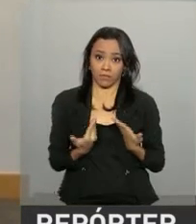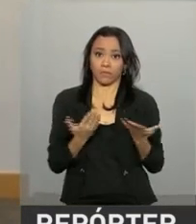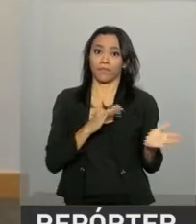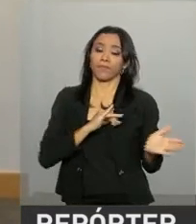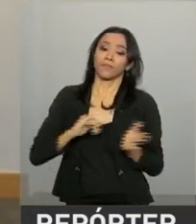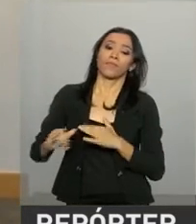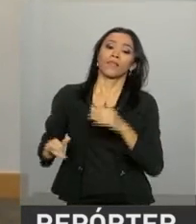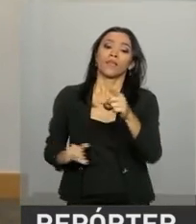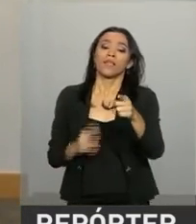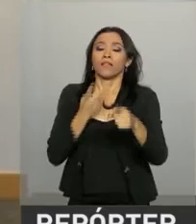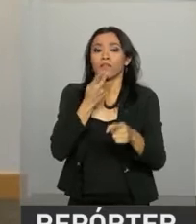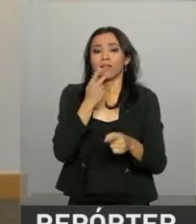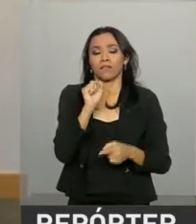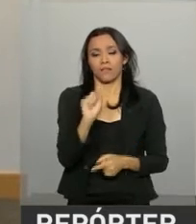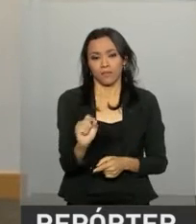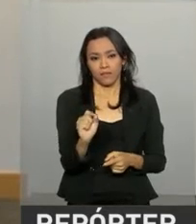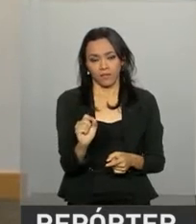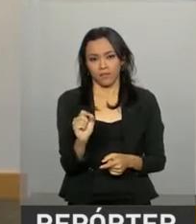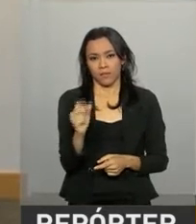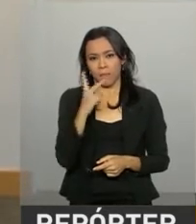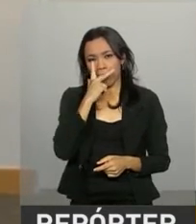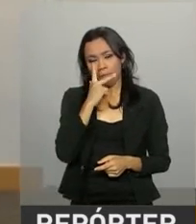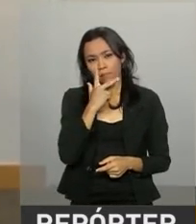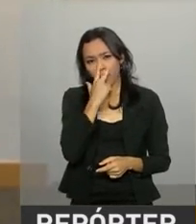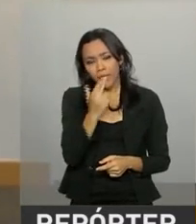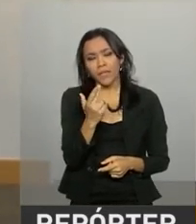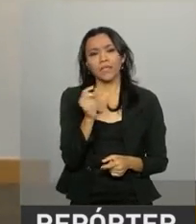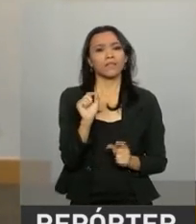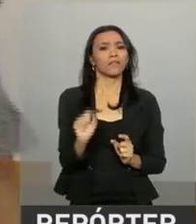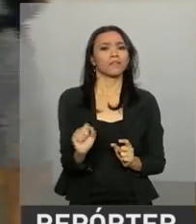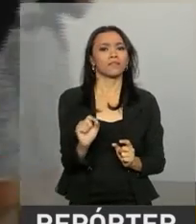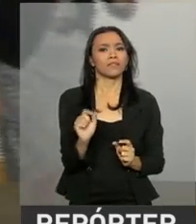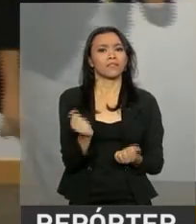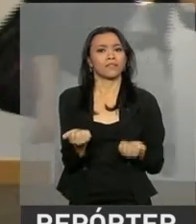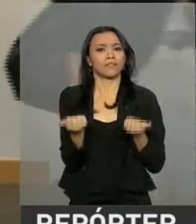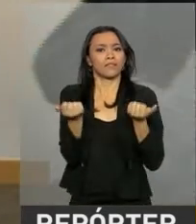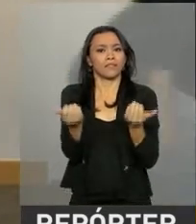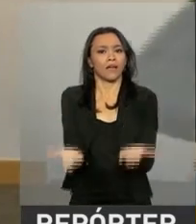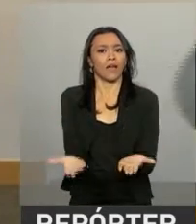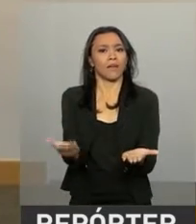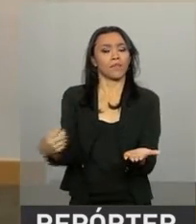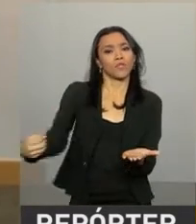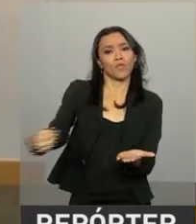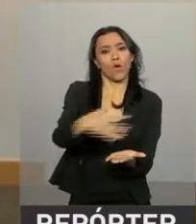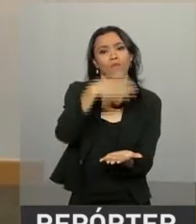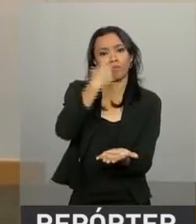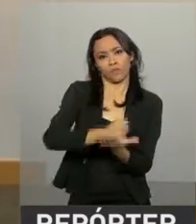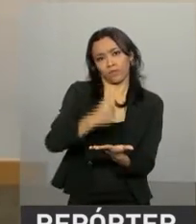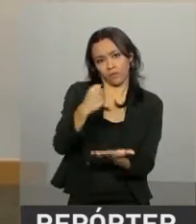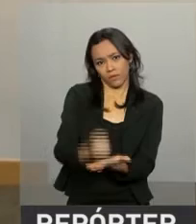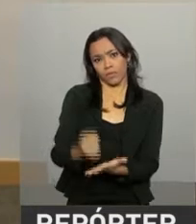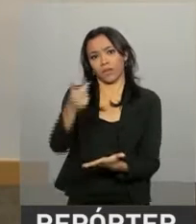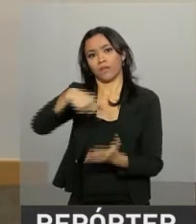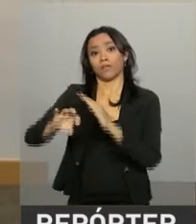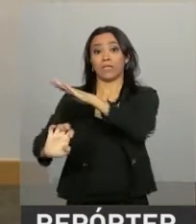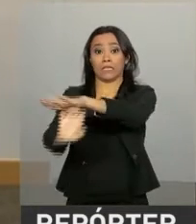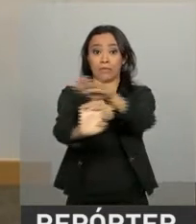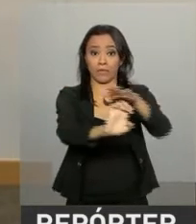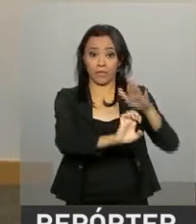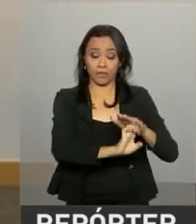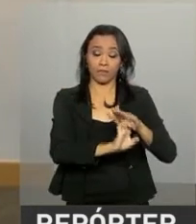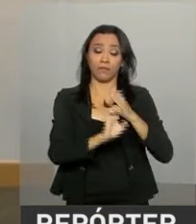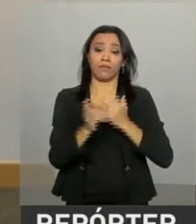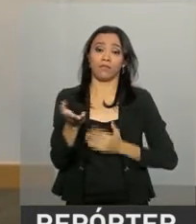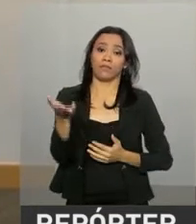mudança no sentido de criar condições para as novas concessões se